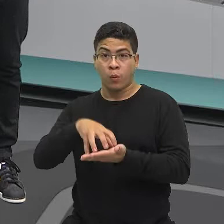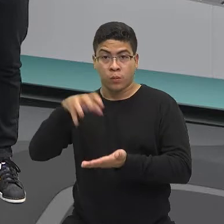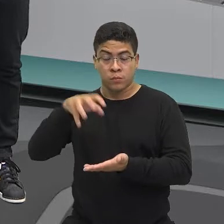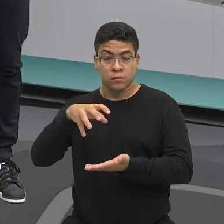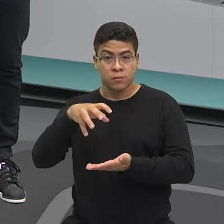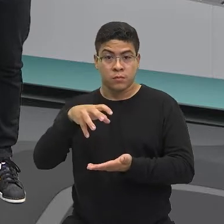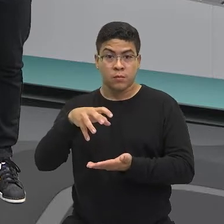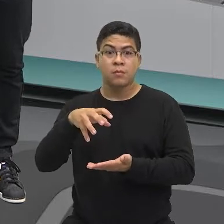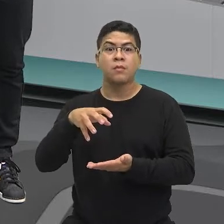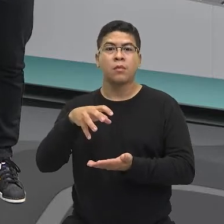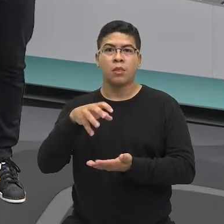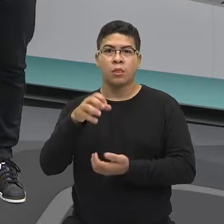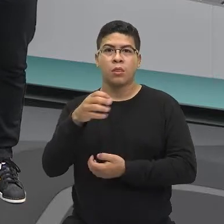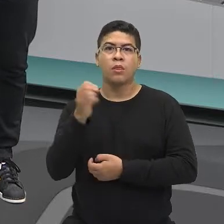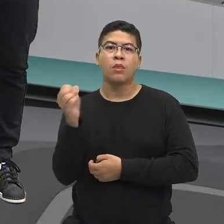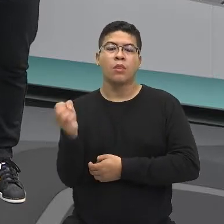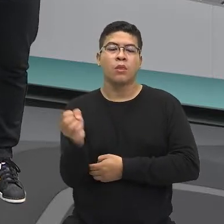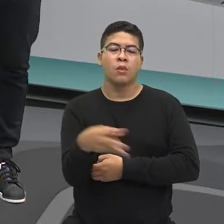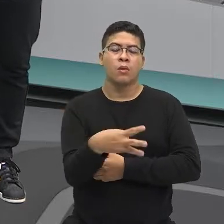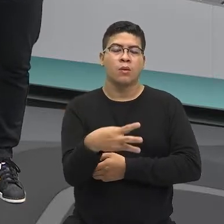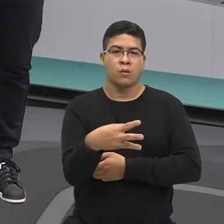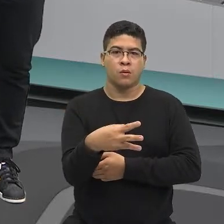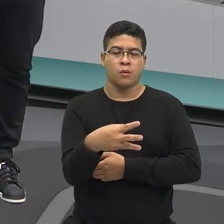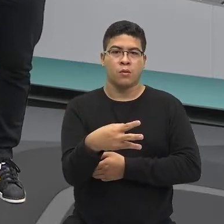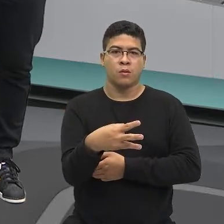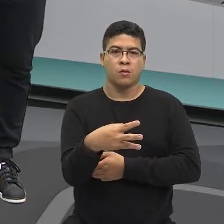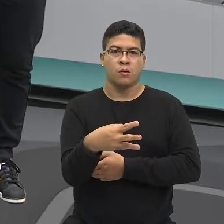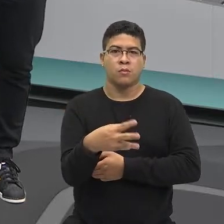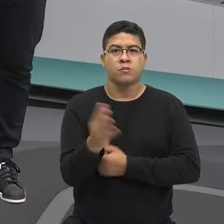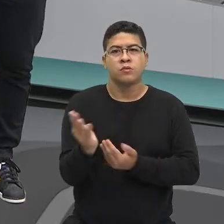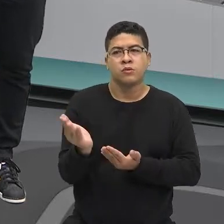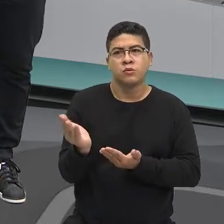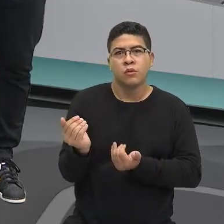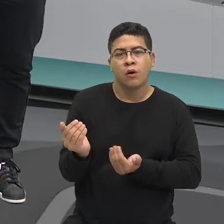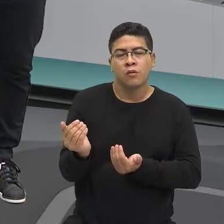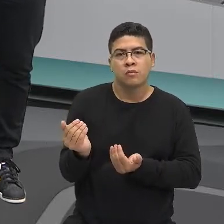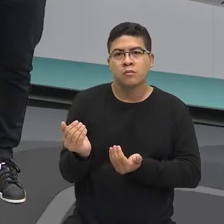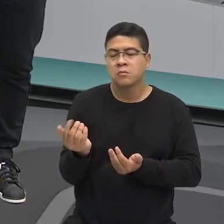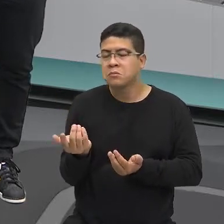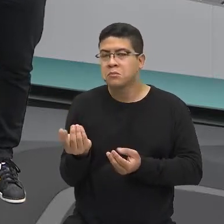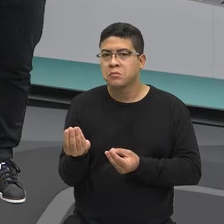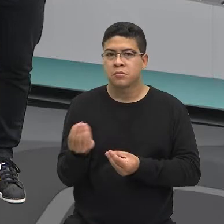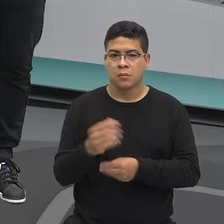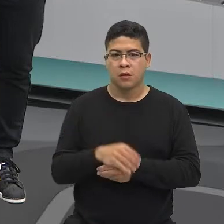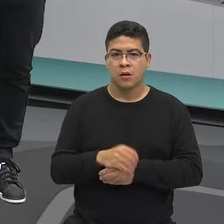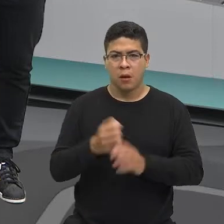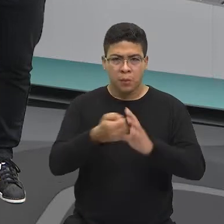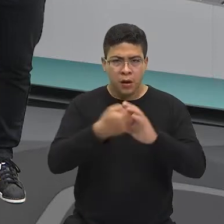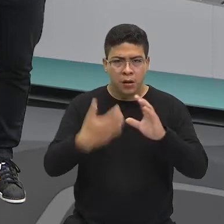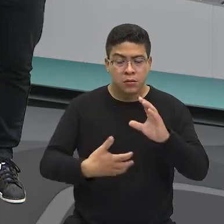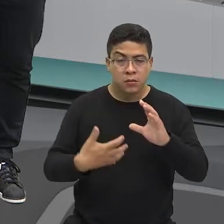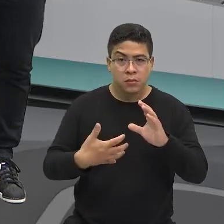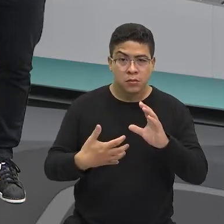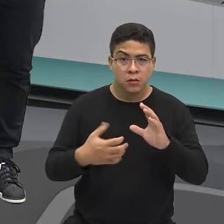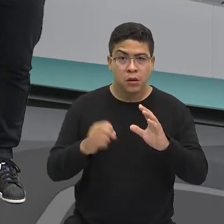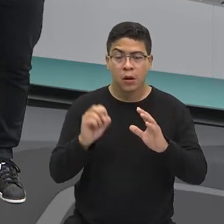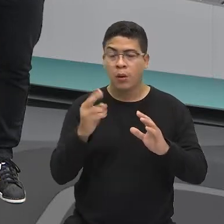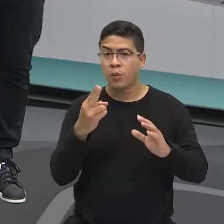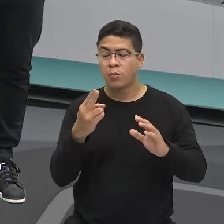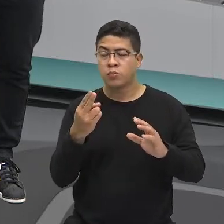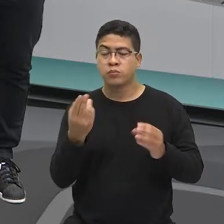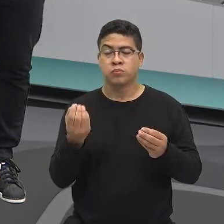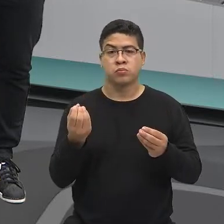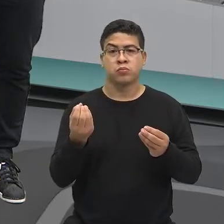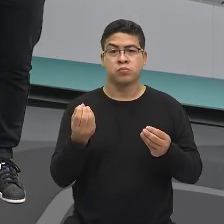você imagina, assim, professor, será que homem é uma característica de algo ou ele é um substantivo, né?